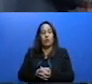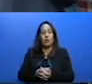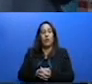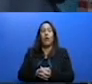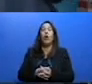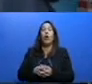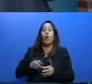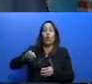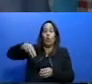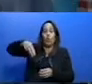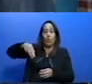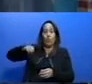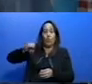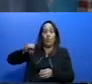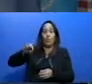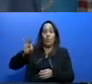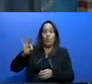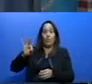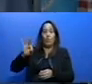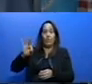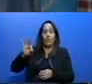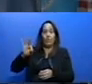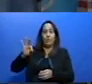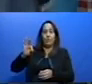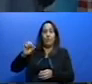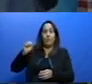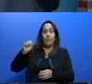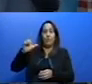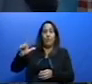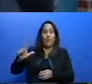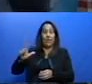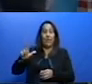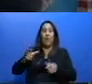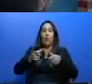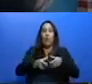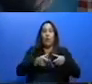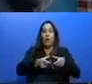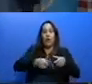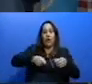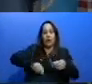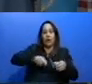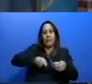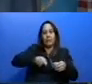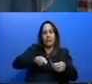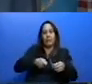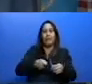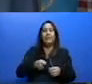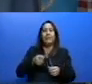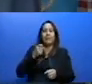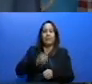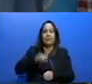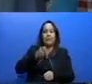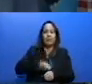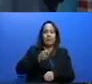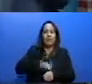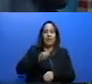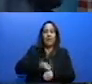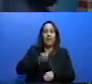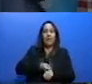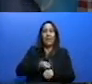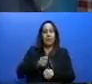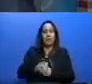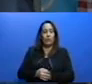o metal. Por isso que a maioria, né, das panelas são feitas com metal, certo?